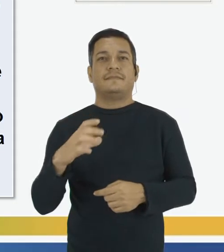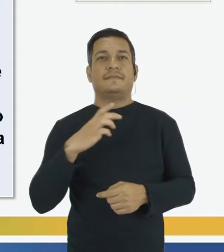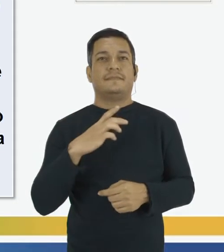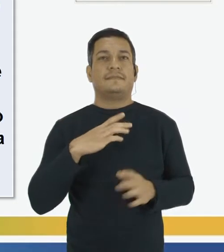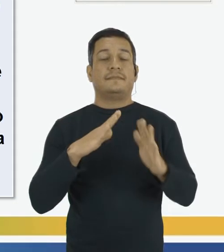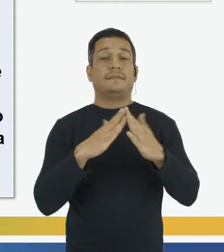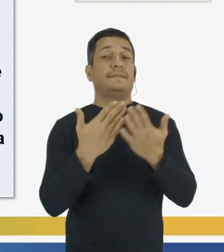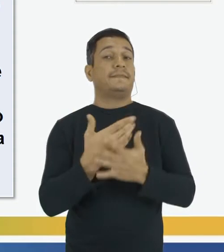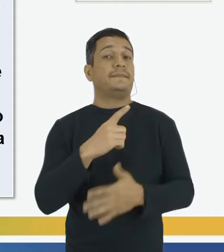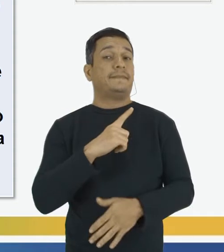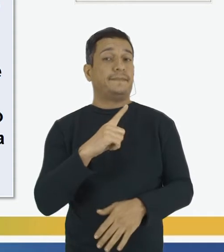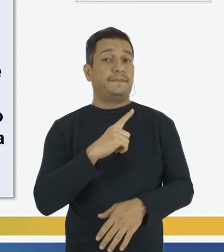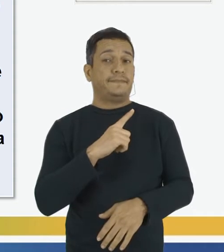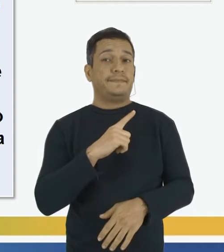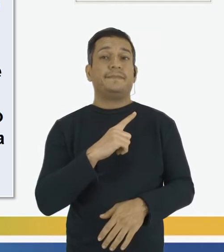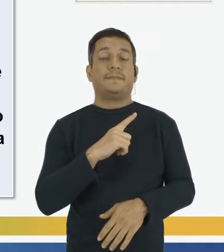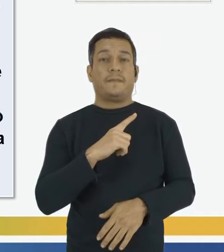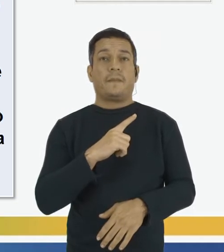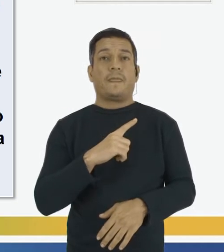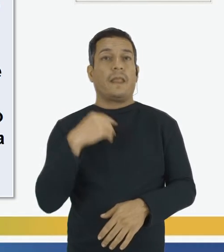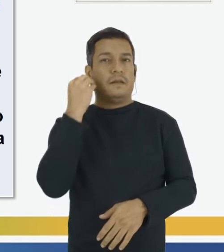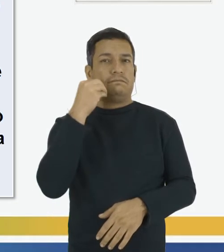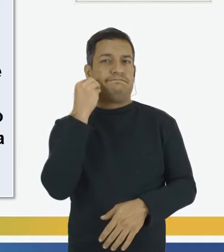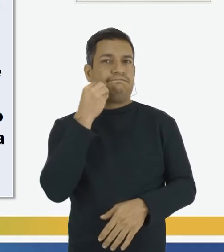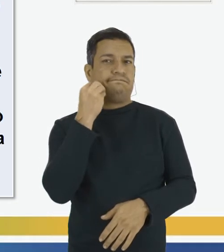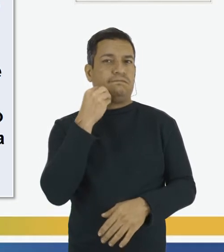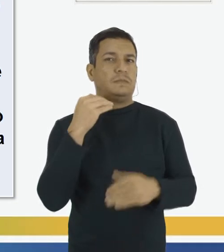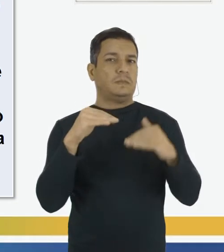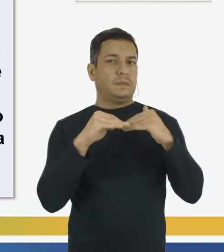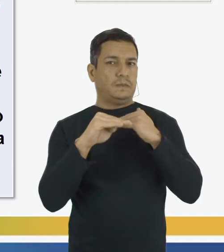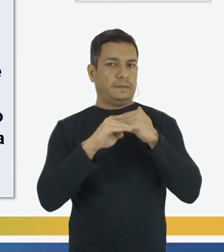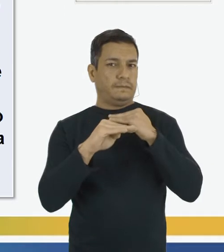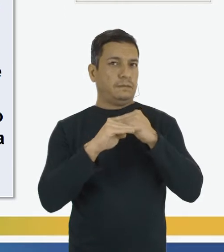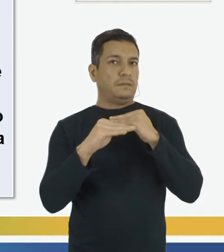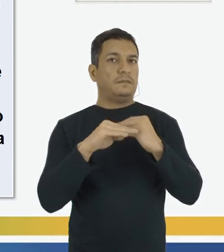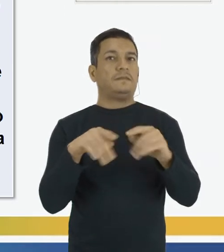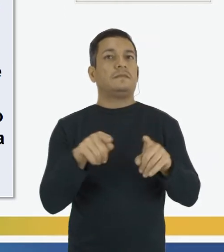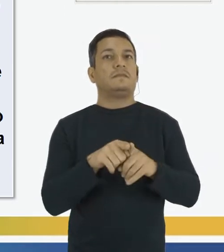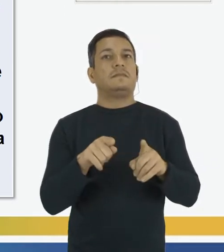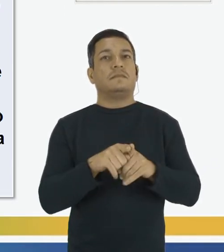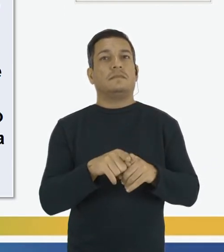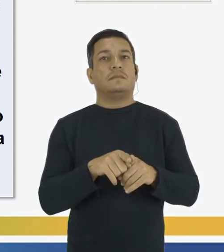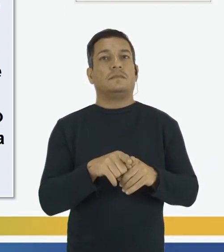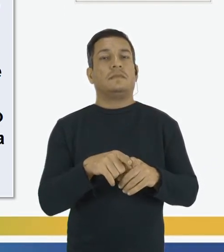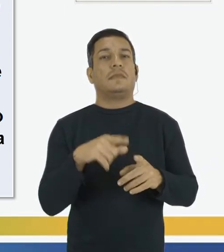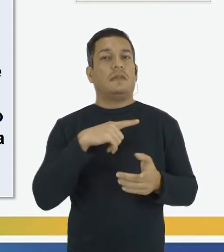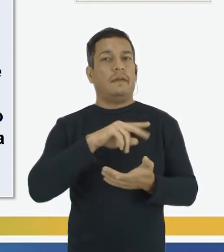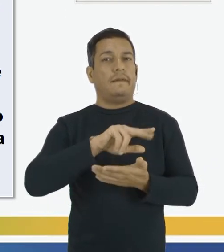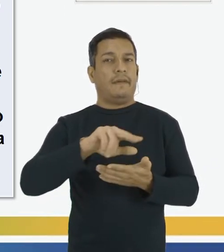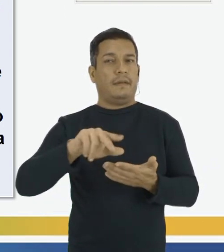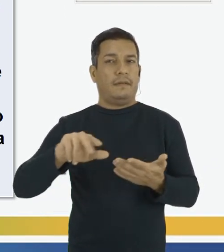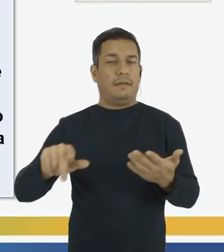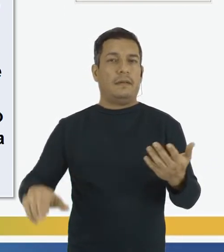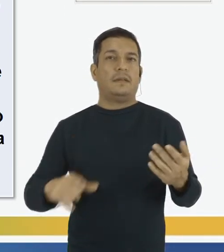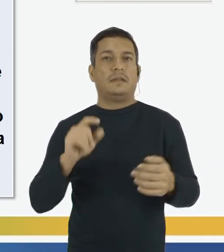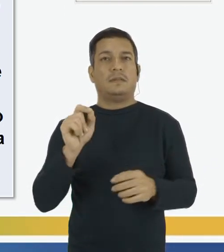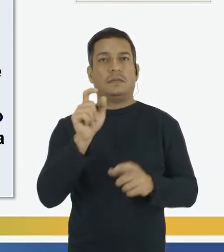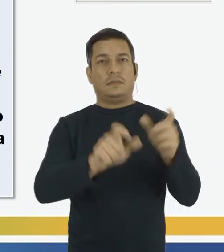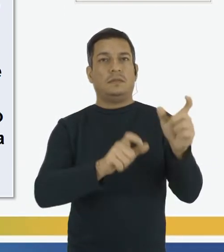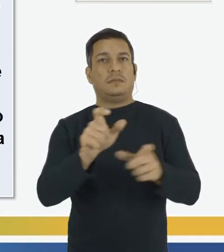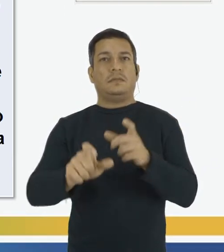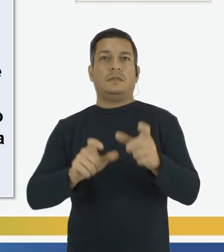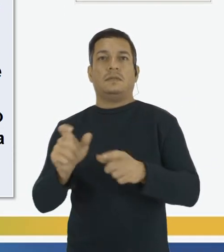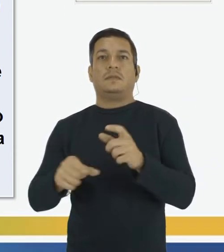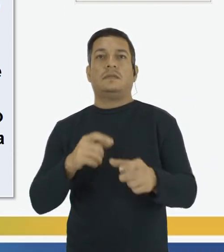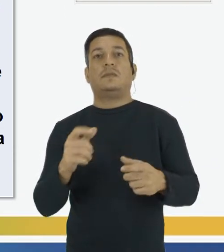a escola oferece? A escola oferece experiência de igualdade e do lidar com a diversidade, da passagem